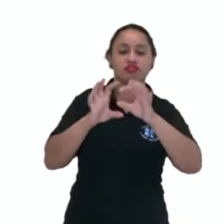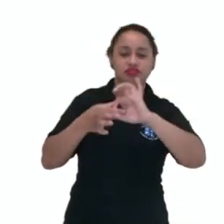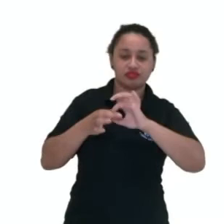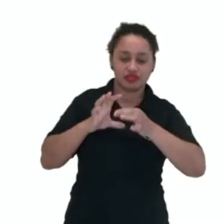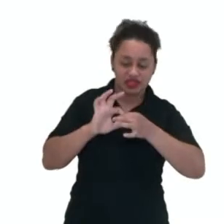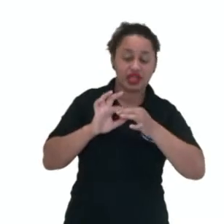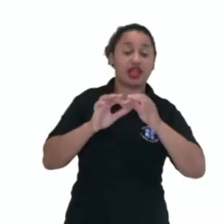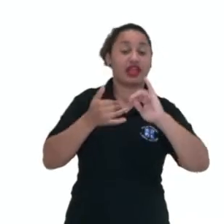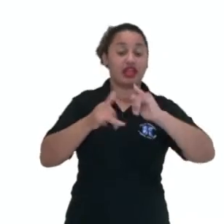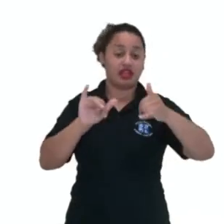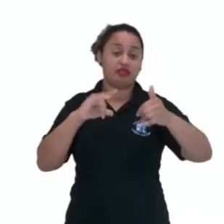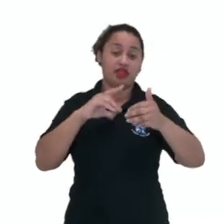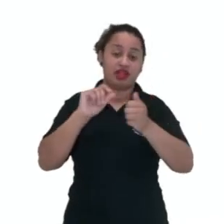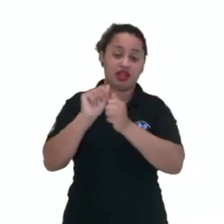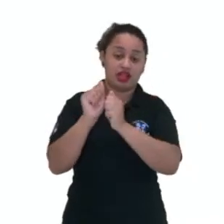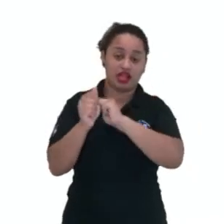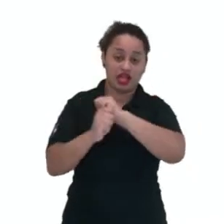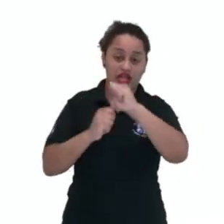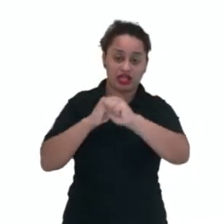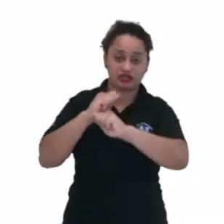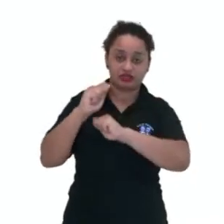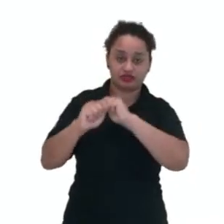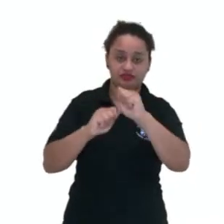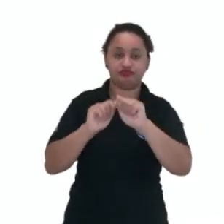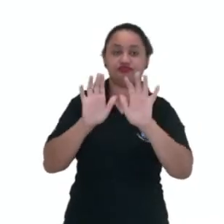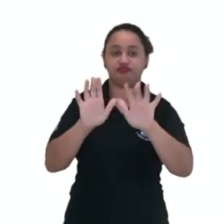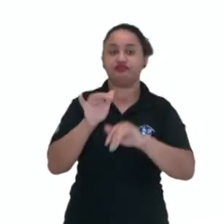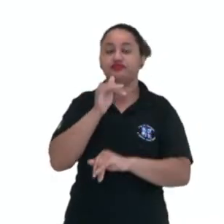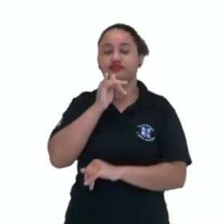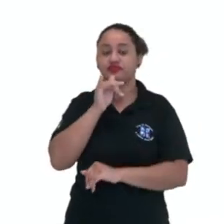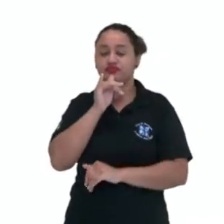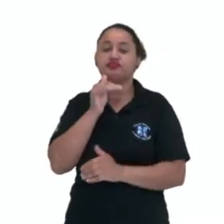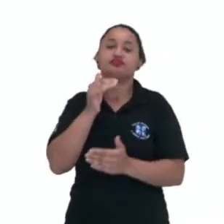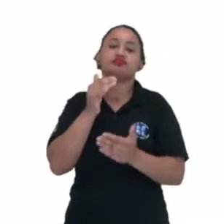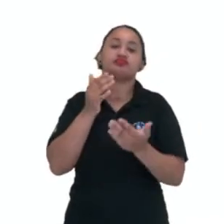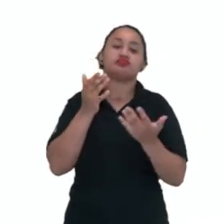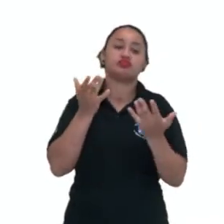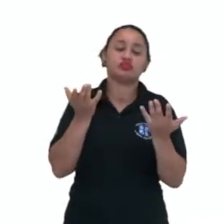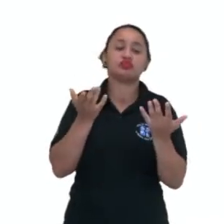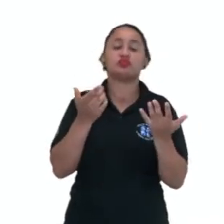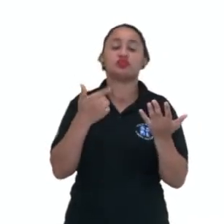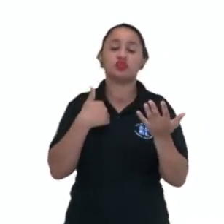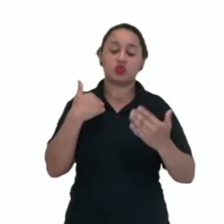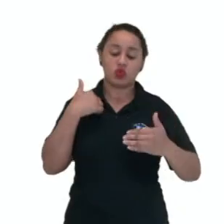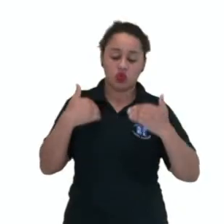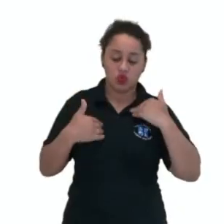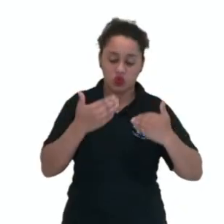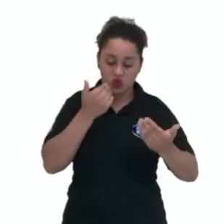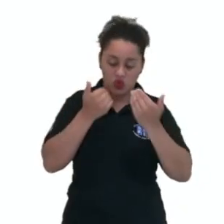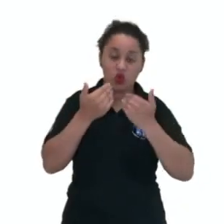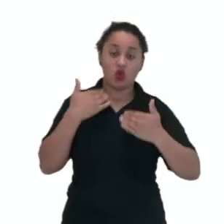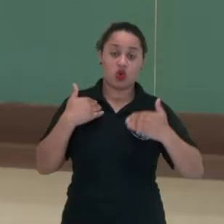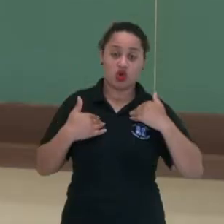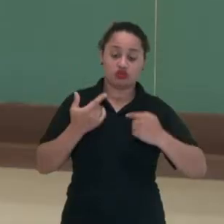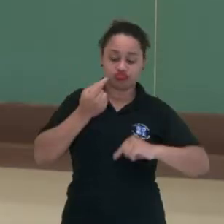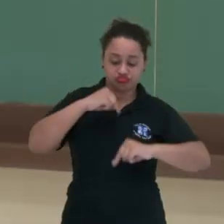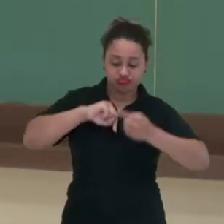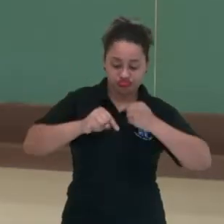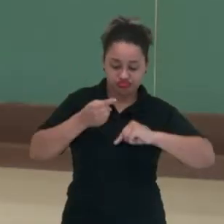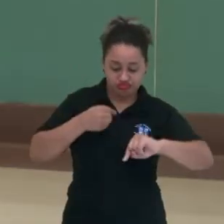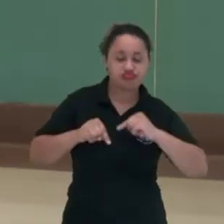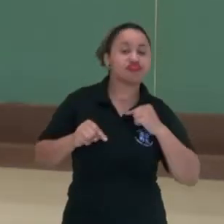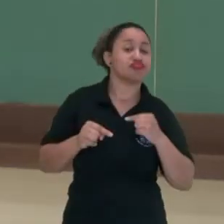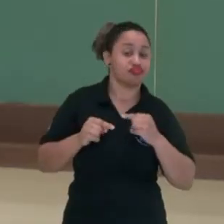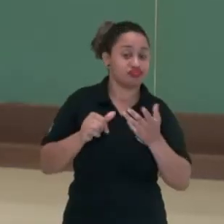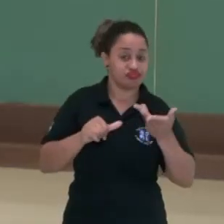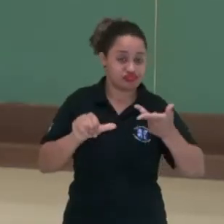átomos. Então, por exemplo, quando a gente se alimenta, o nosso corpo vai digerir essas substâncias.